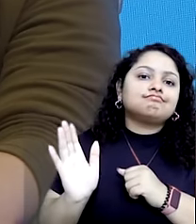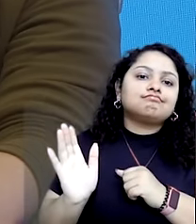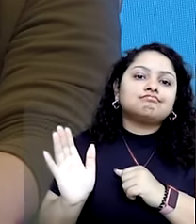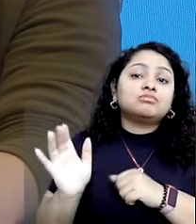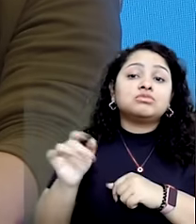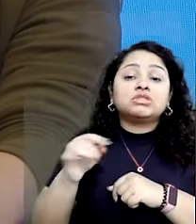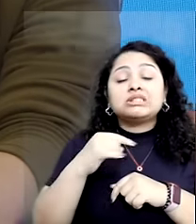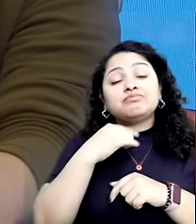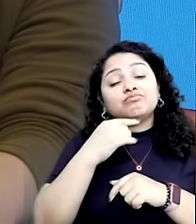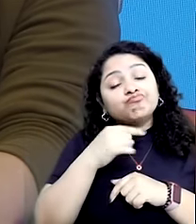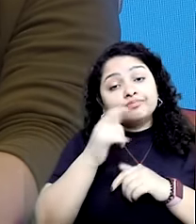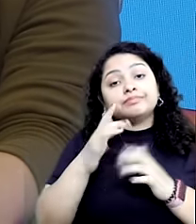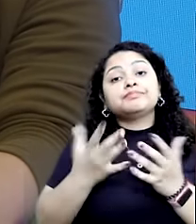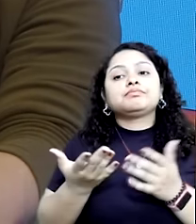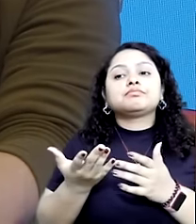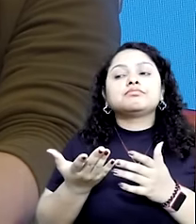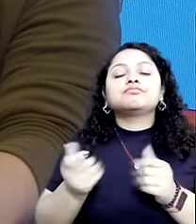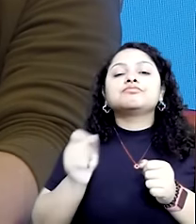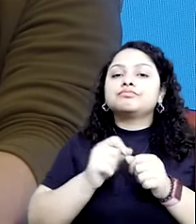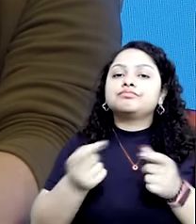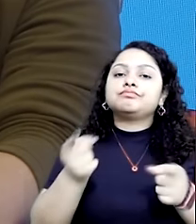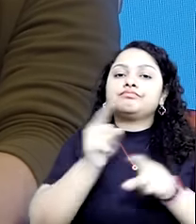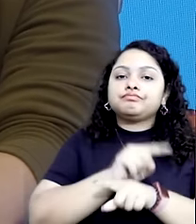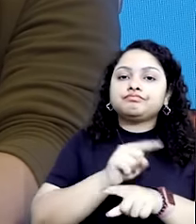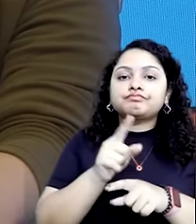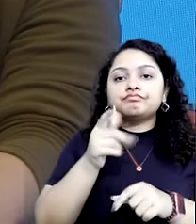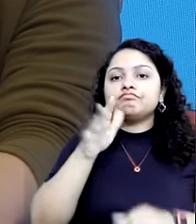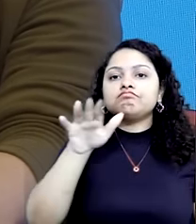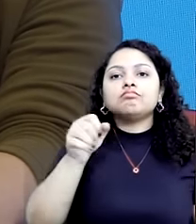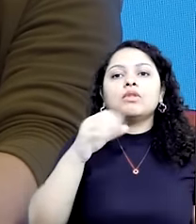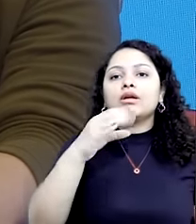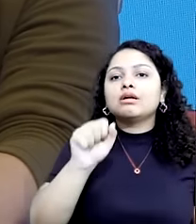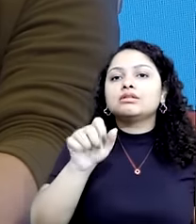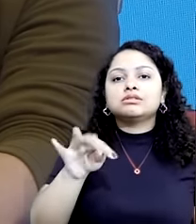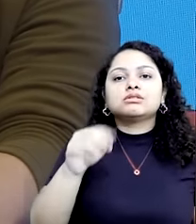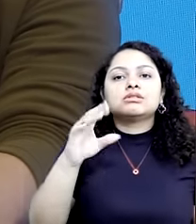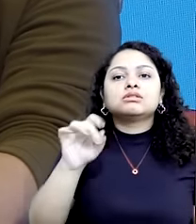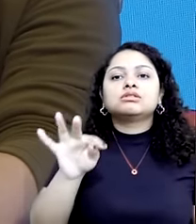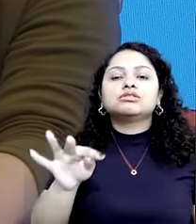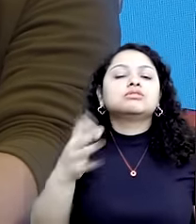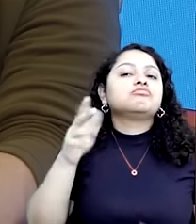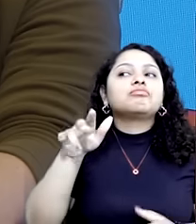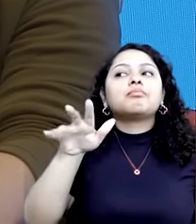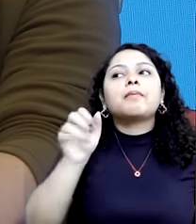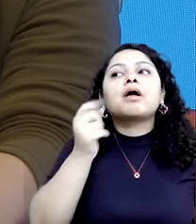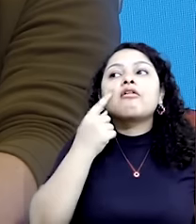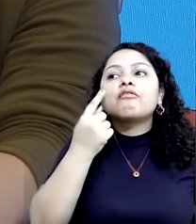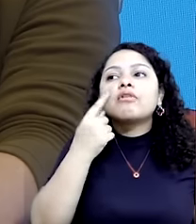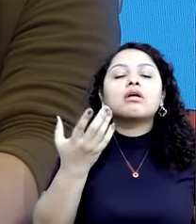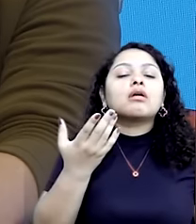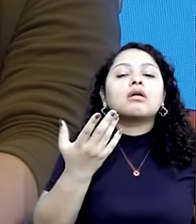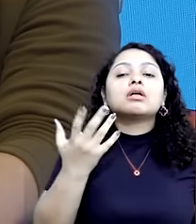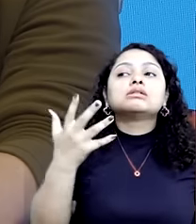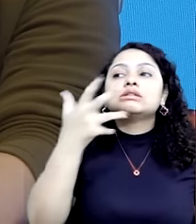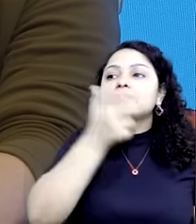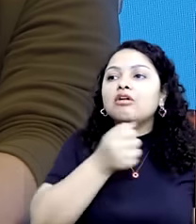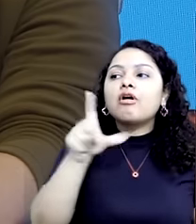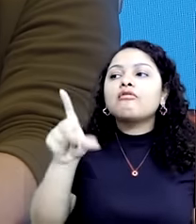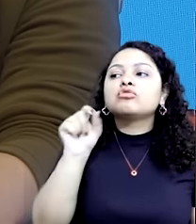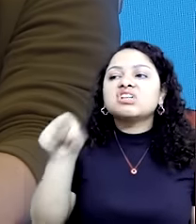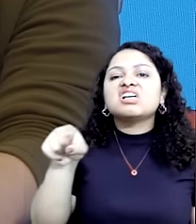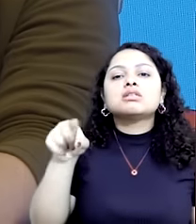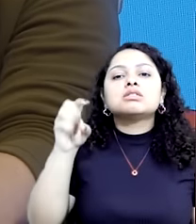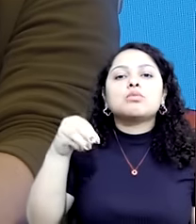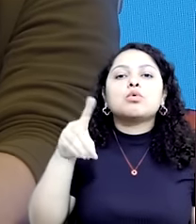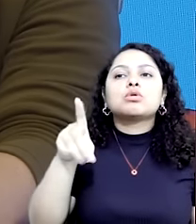dá então o processo ao contrário você pega um capcut da vida aí que ele é muito bacana você vai lá dá uma olhada salva fala assim ó vou usar esse modelo para esse